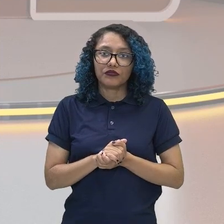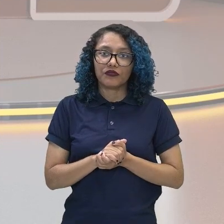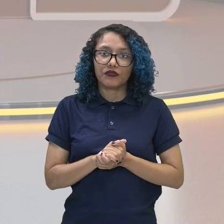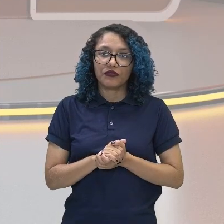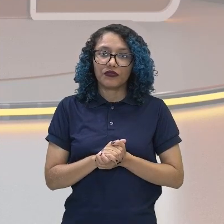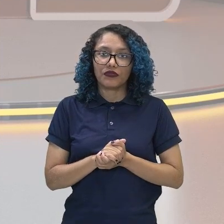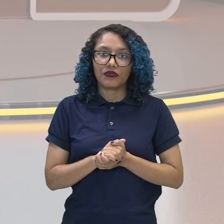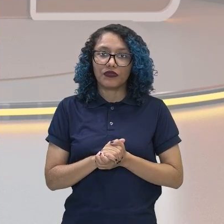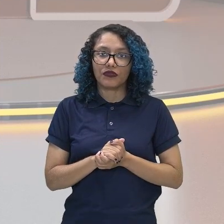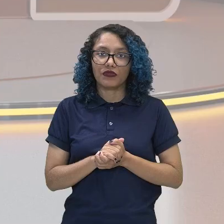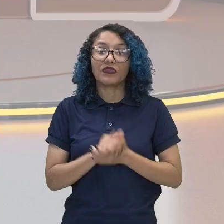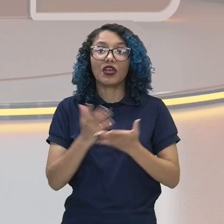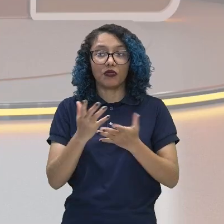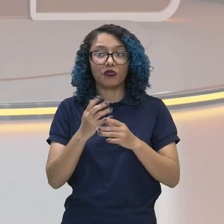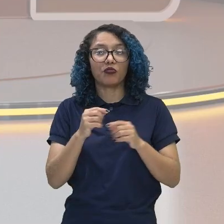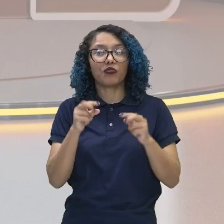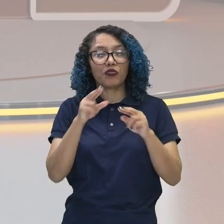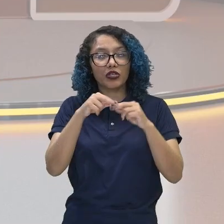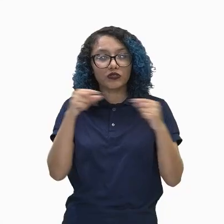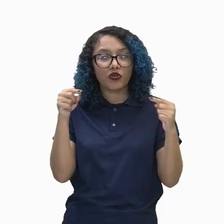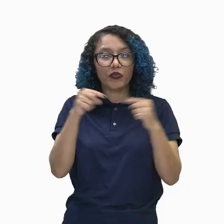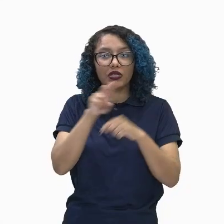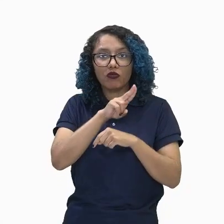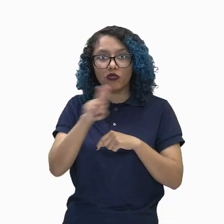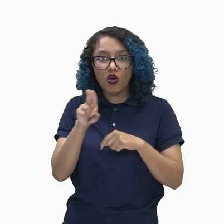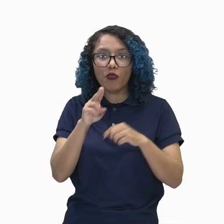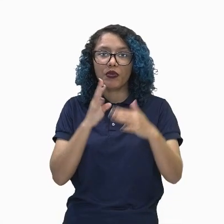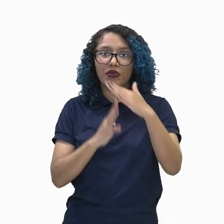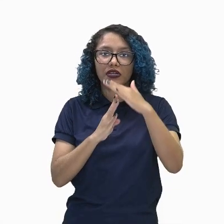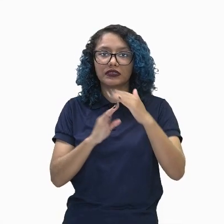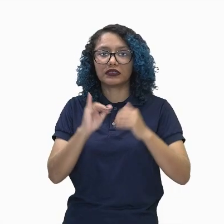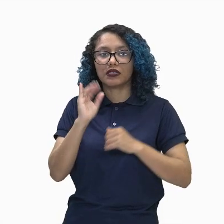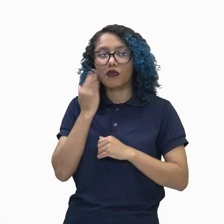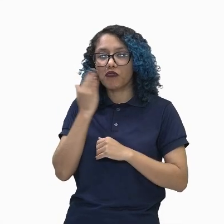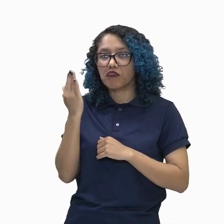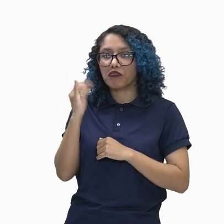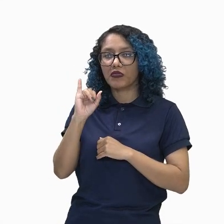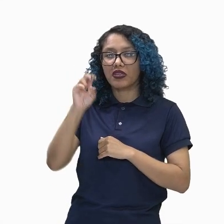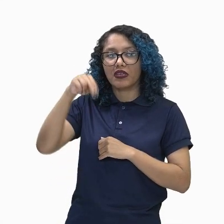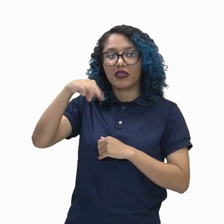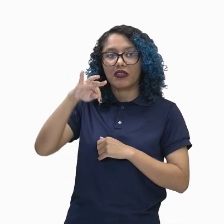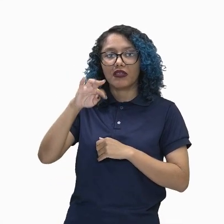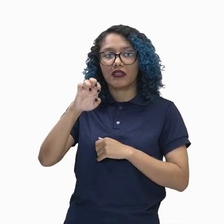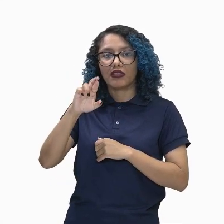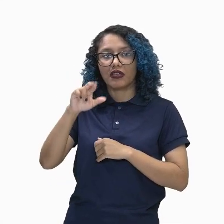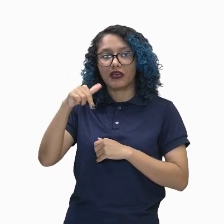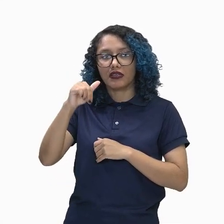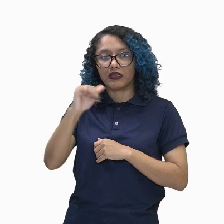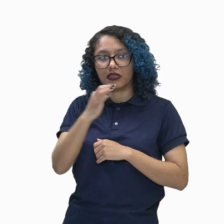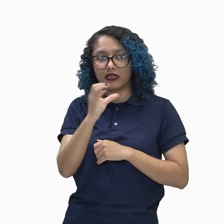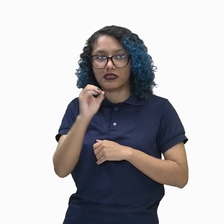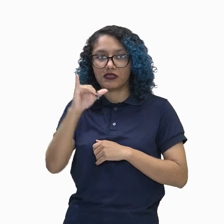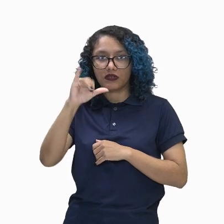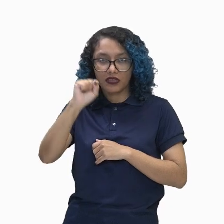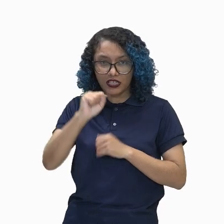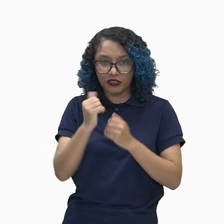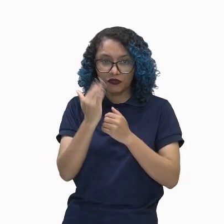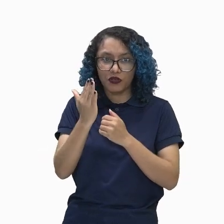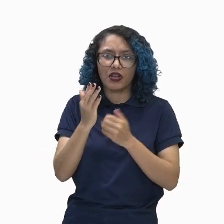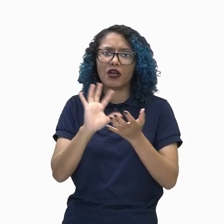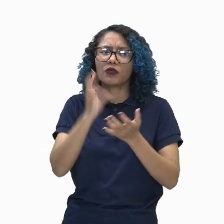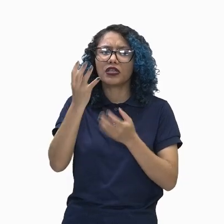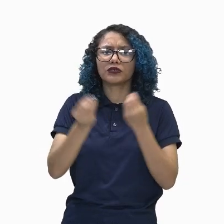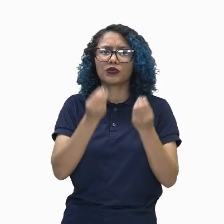migrações internacionais. Então, olha só, as migrações internacionais, elas ocorrem quando um